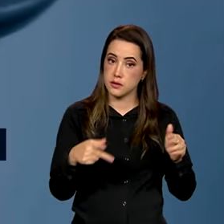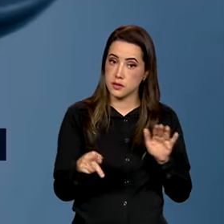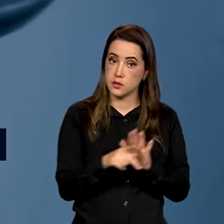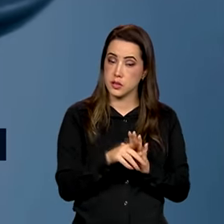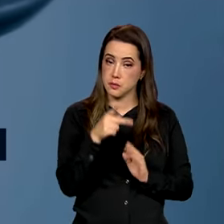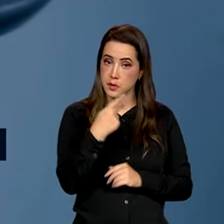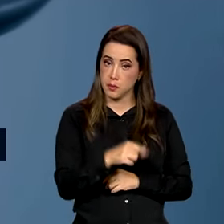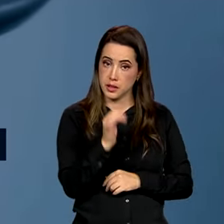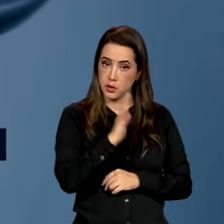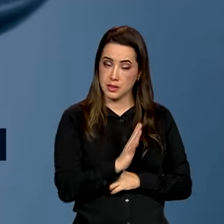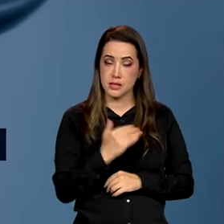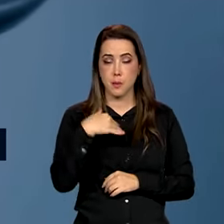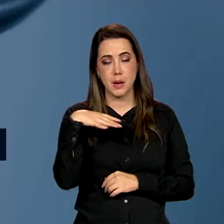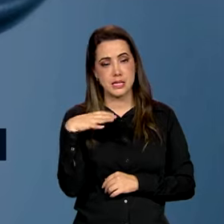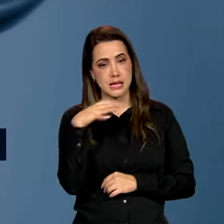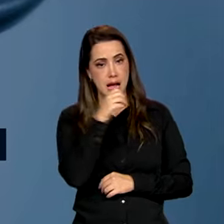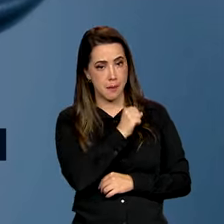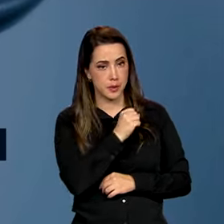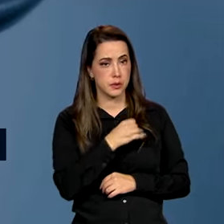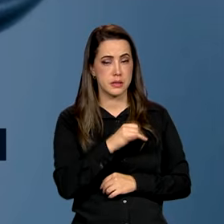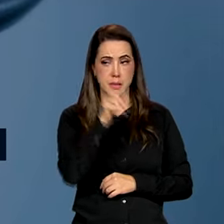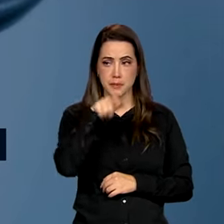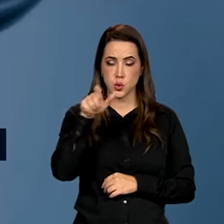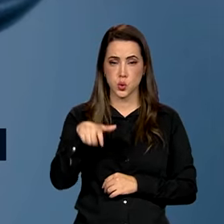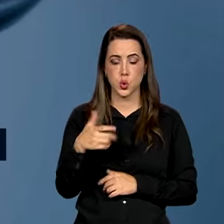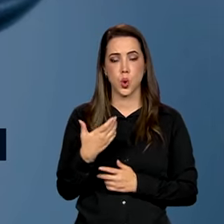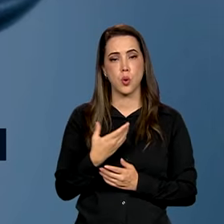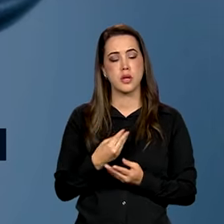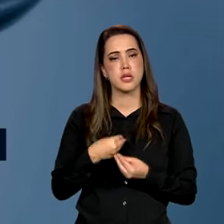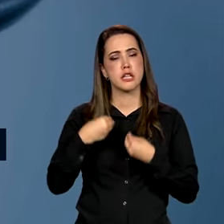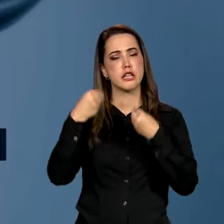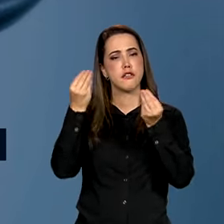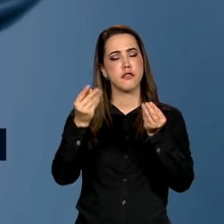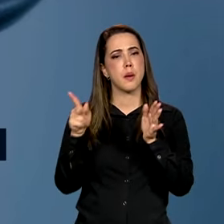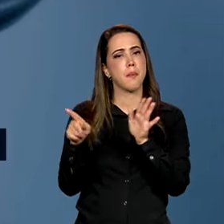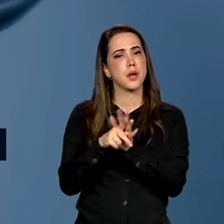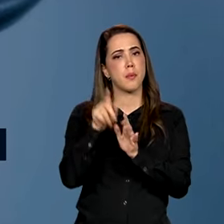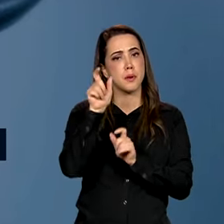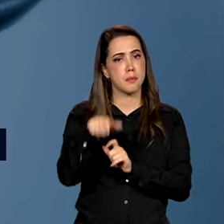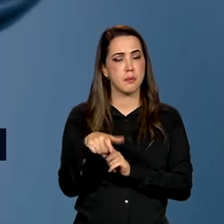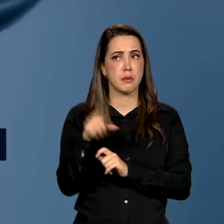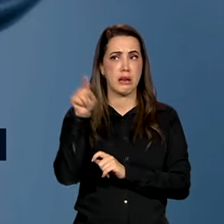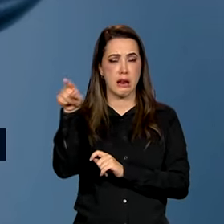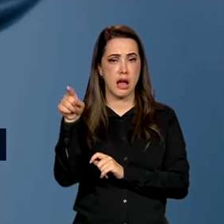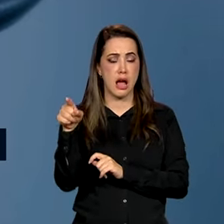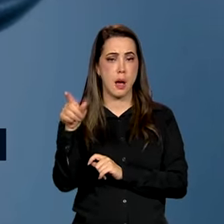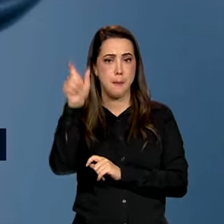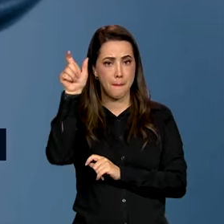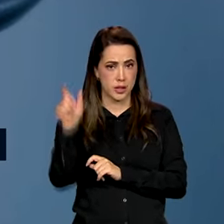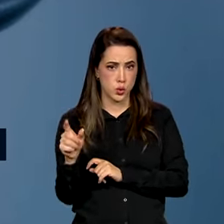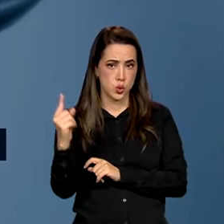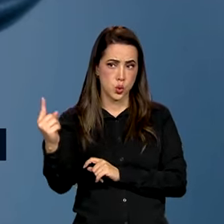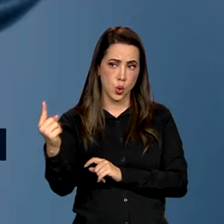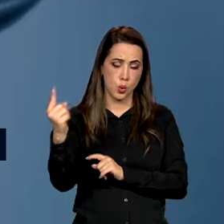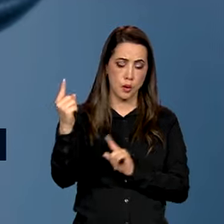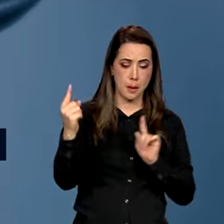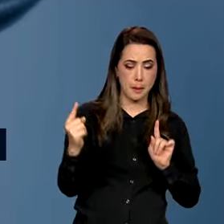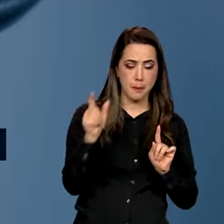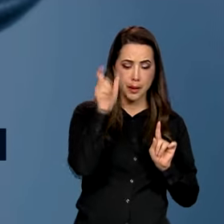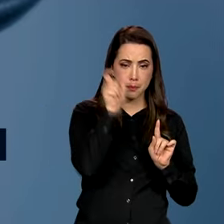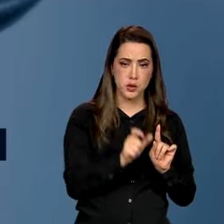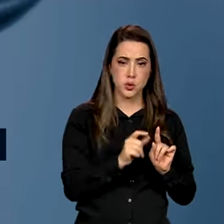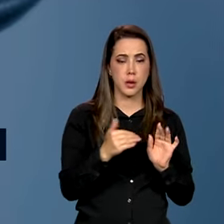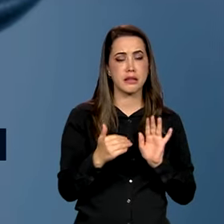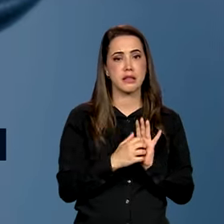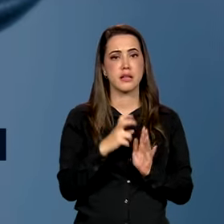na aduana deve ser agilizada no caso das pessoas físicas que enviam produtos diretamente para pessoas físicas a isenção tributária para valores de